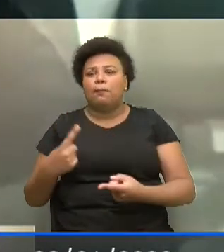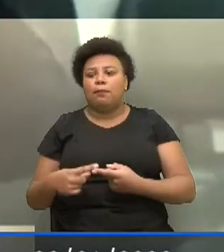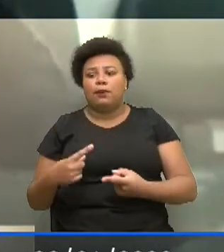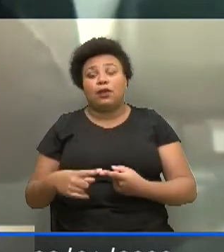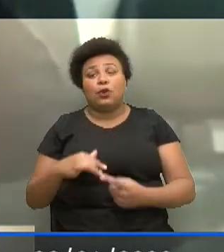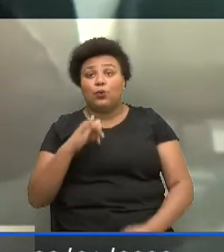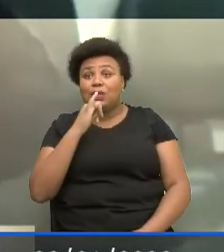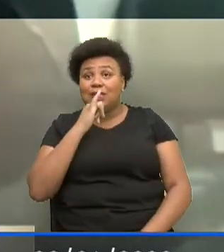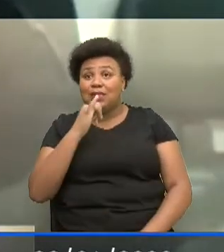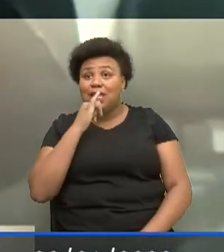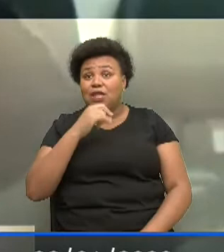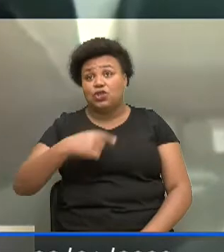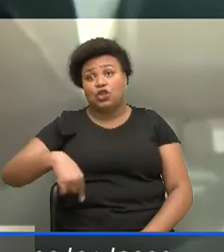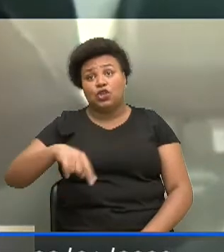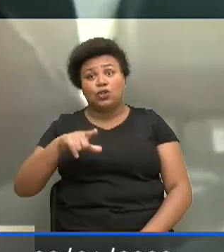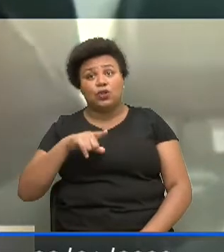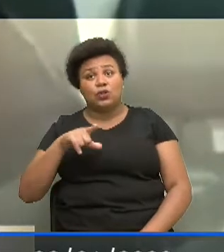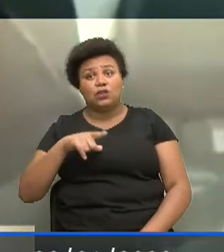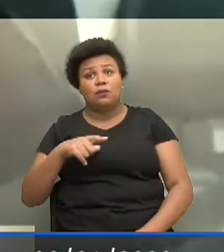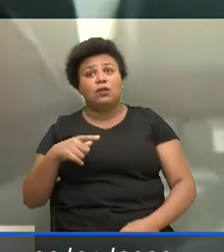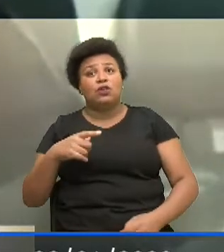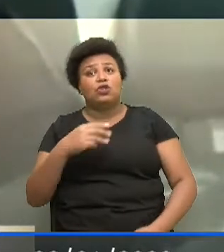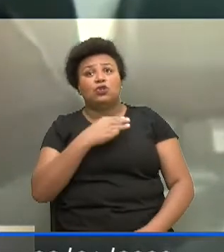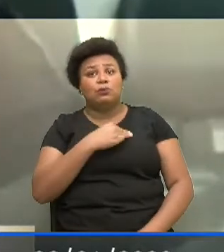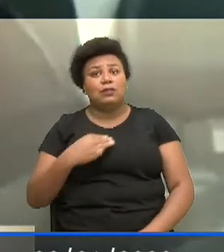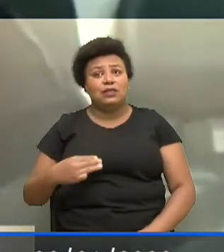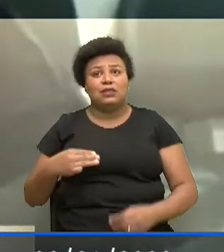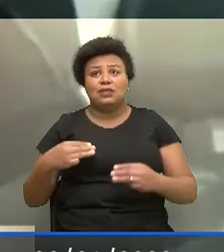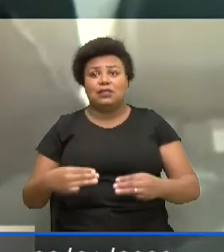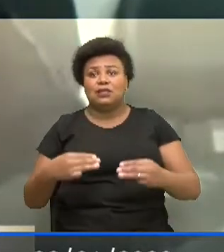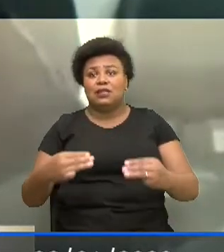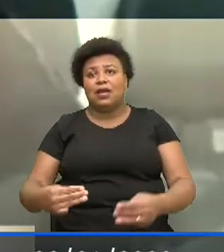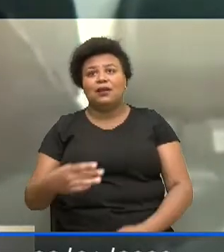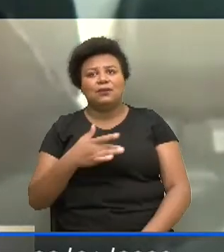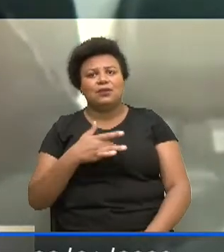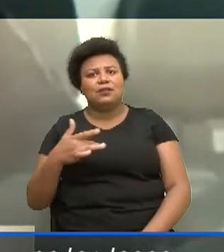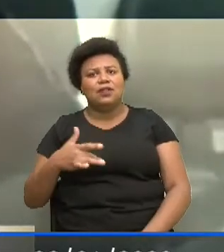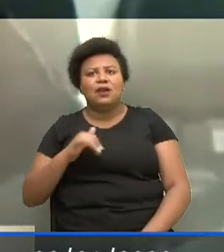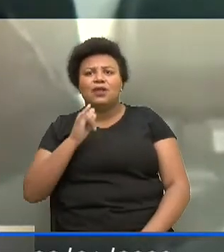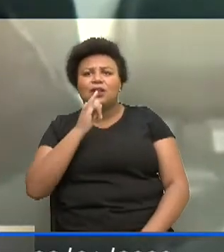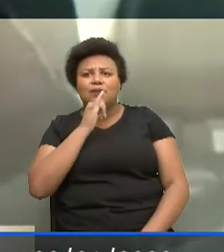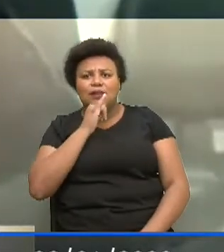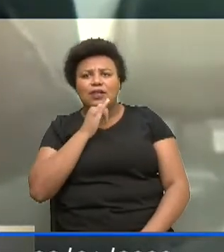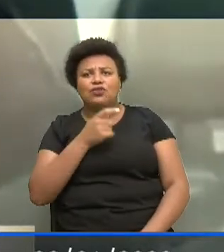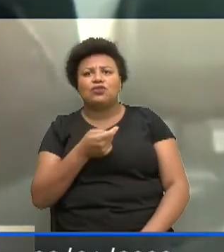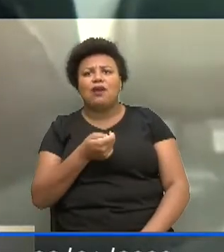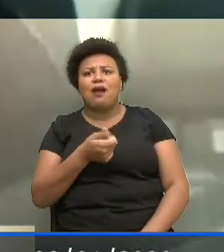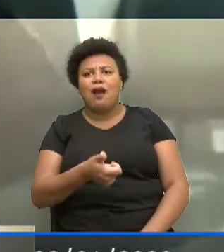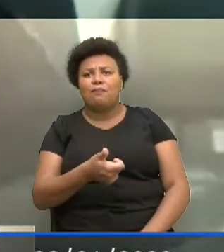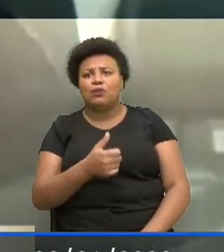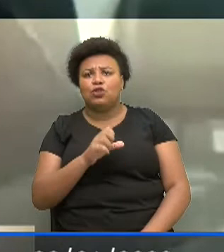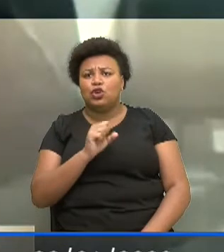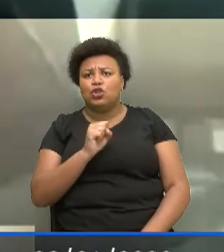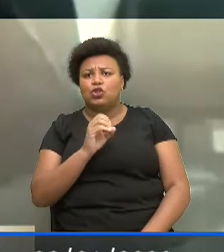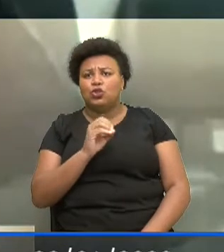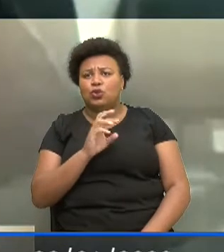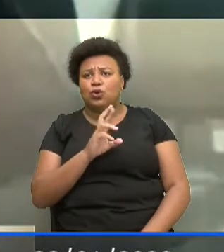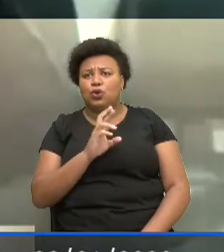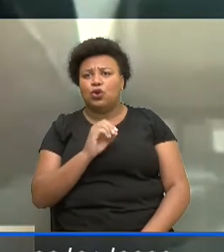o teste que nós dispomos no Ministério da Saúde, que é um teste rápido sorológico, ele não